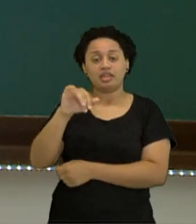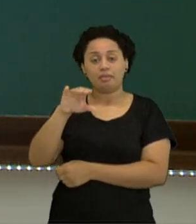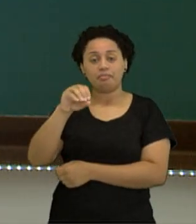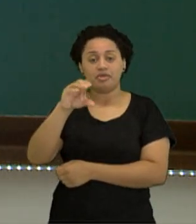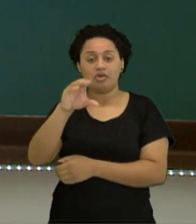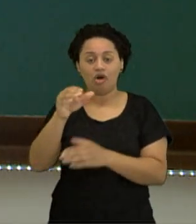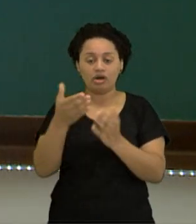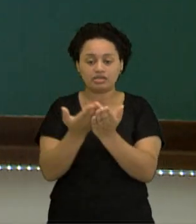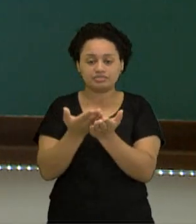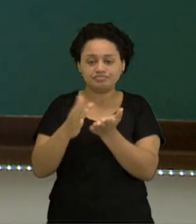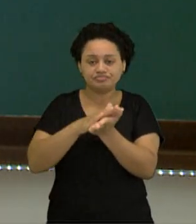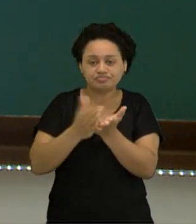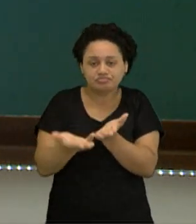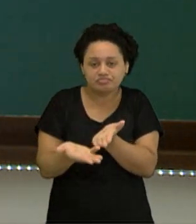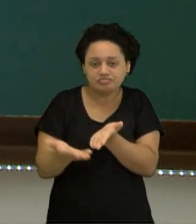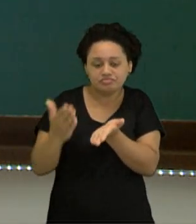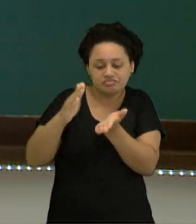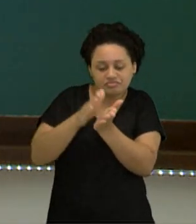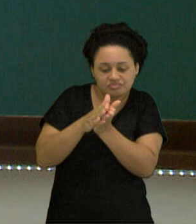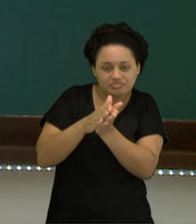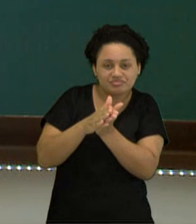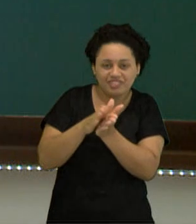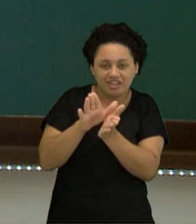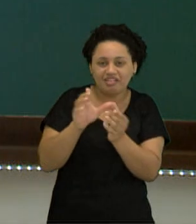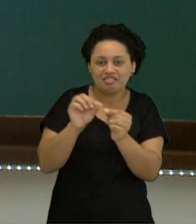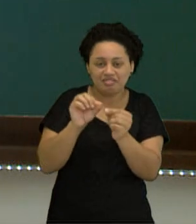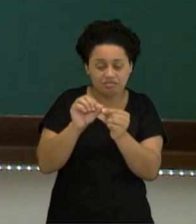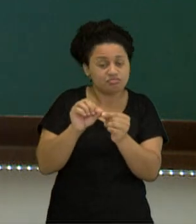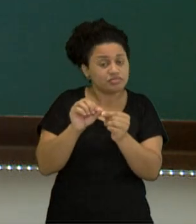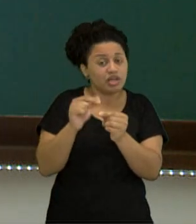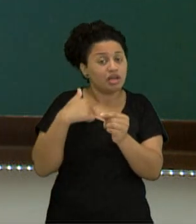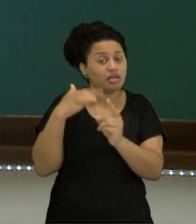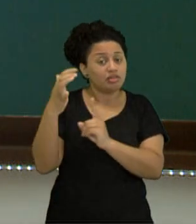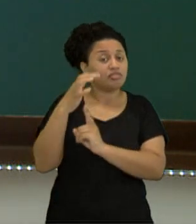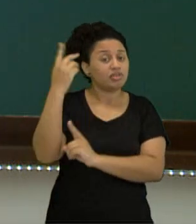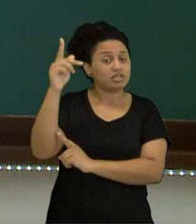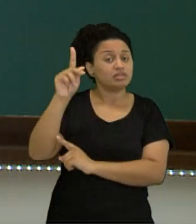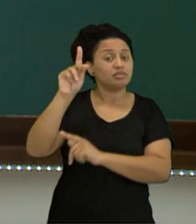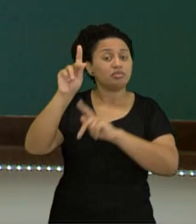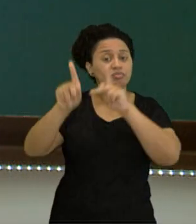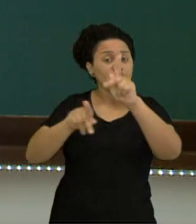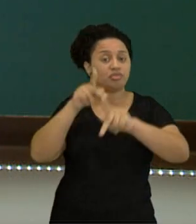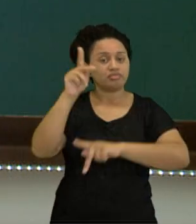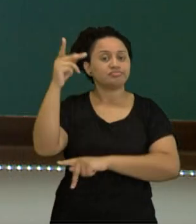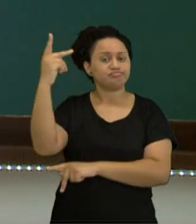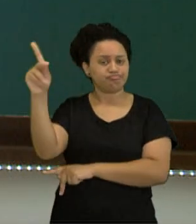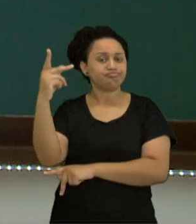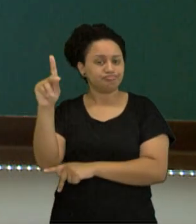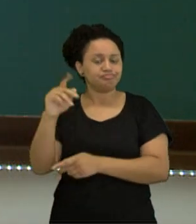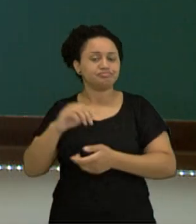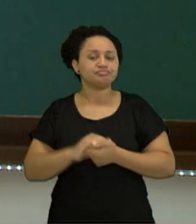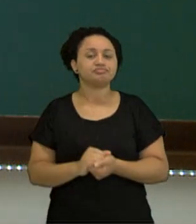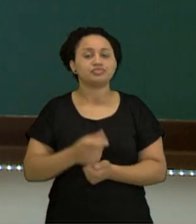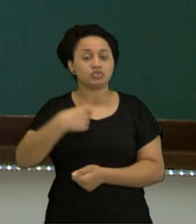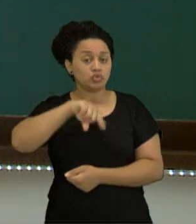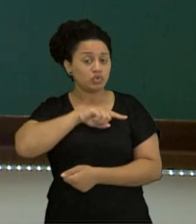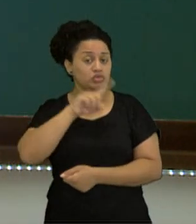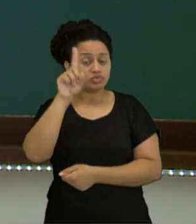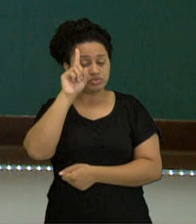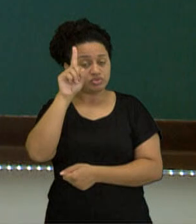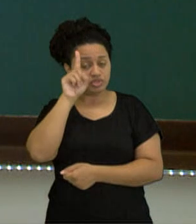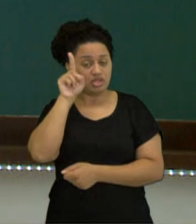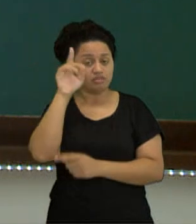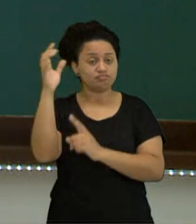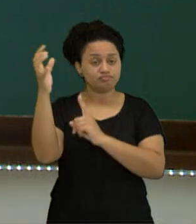outro exemplo que nós temos dessa influência dos hábitos alimentares dos povos africanos no nosso dia a dia, dos africanos